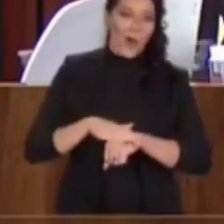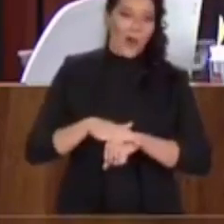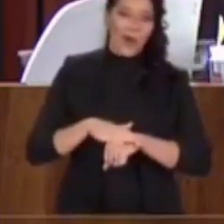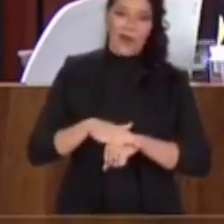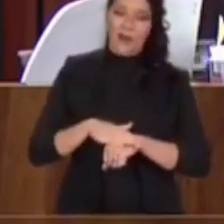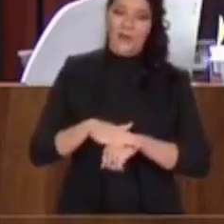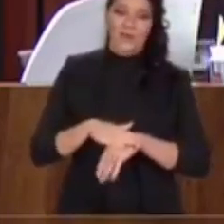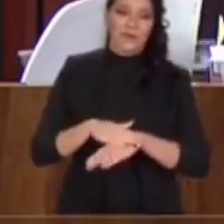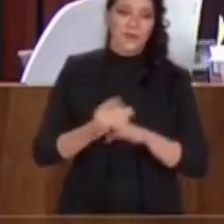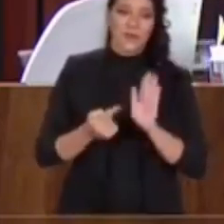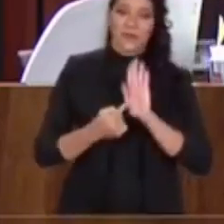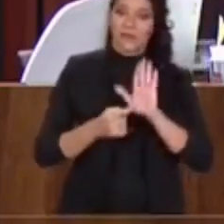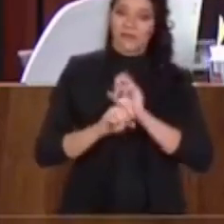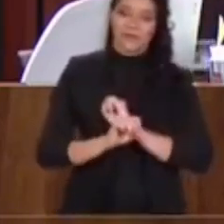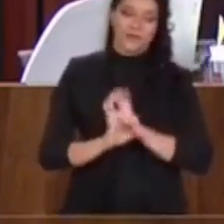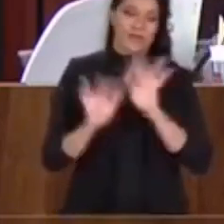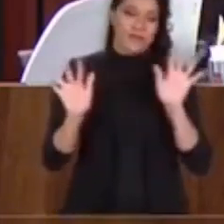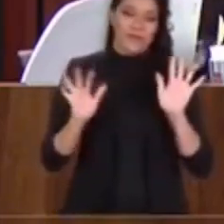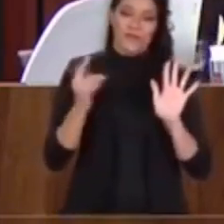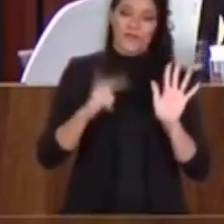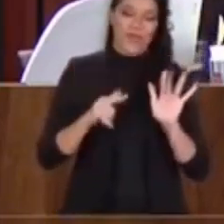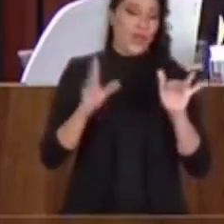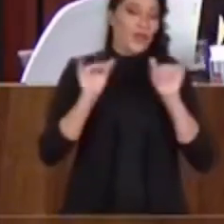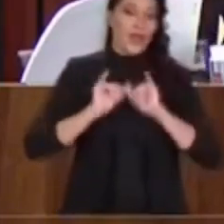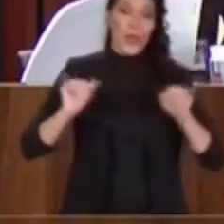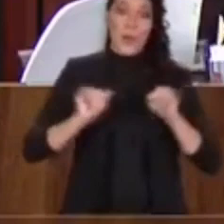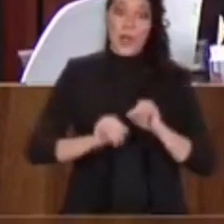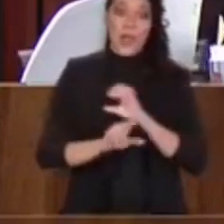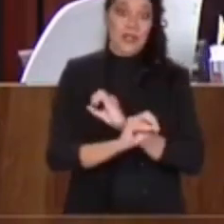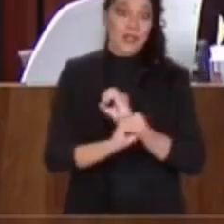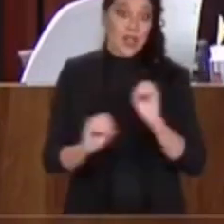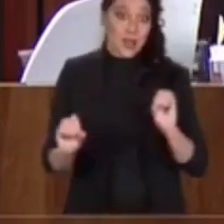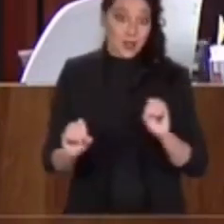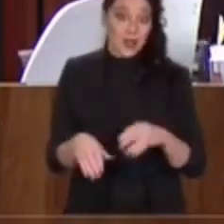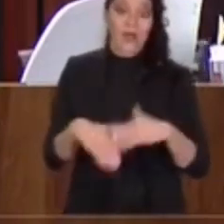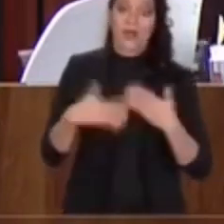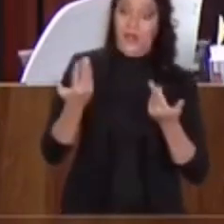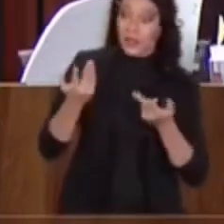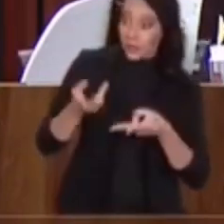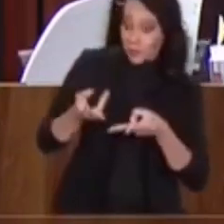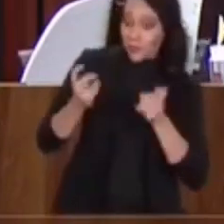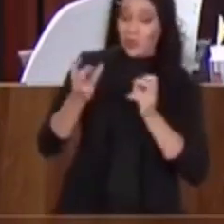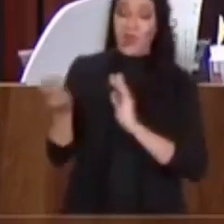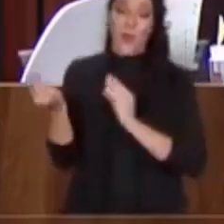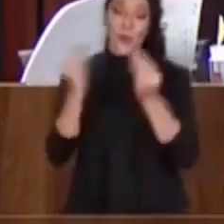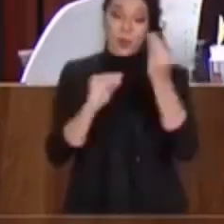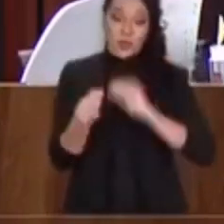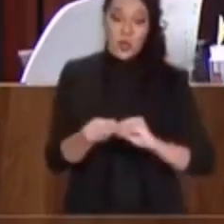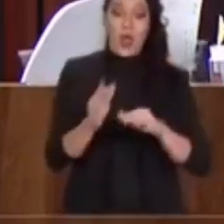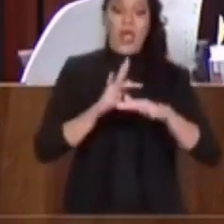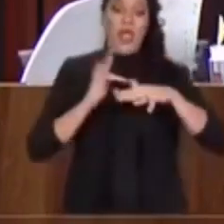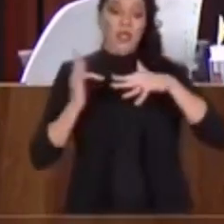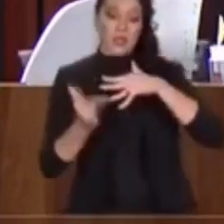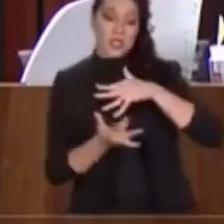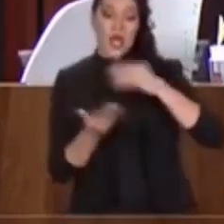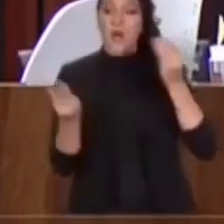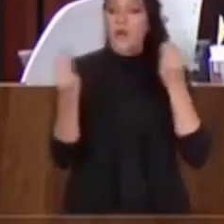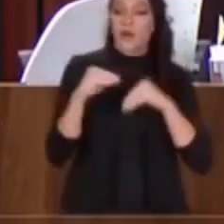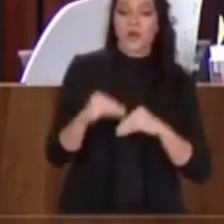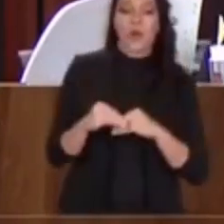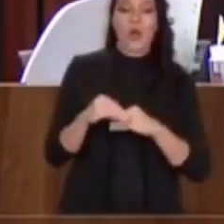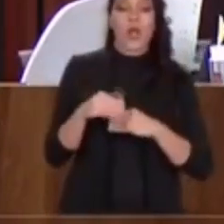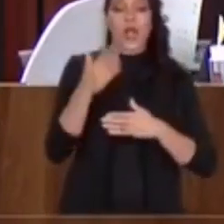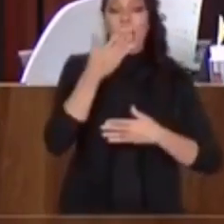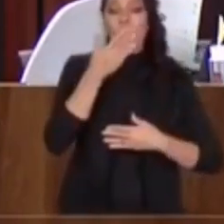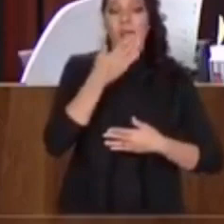prática escancaradamente não houve campanha e ainda se deixou flagrar e postou em santinhos de rede social a